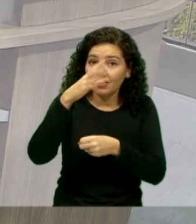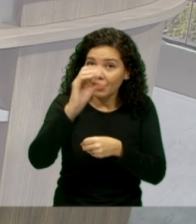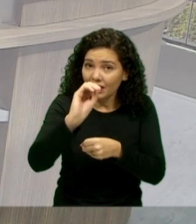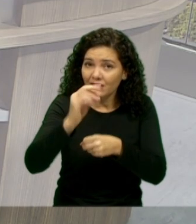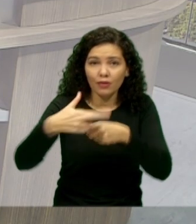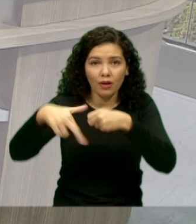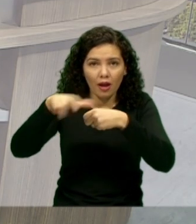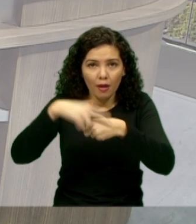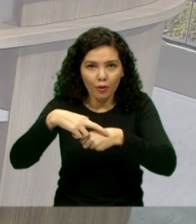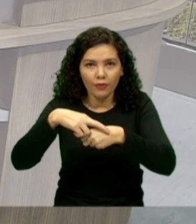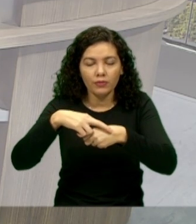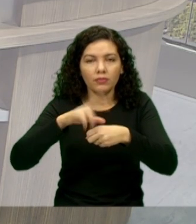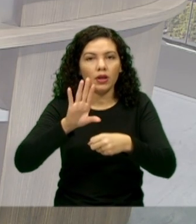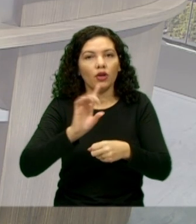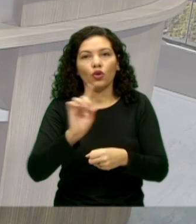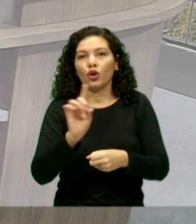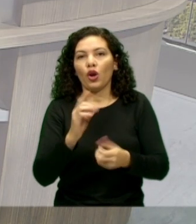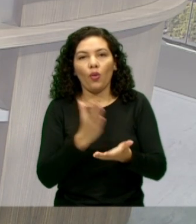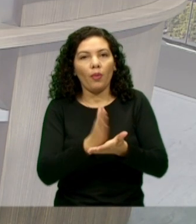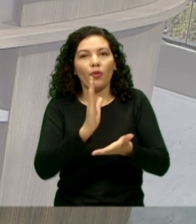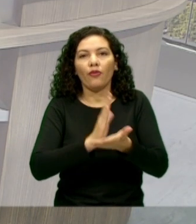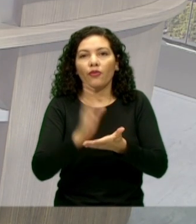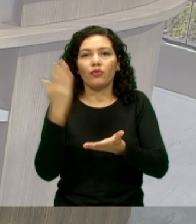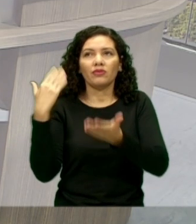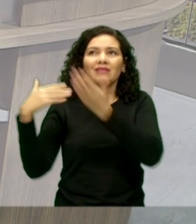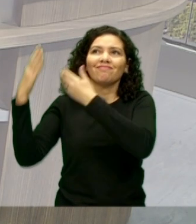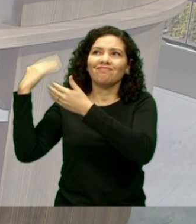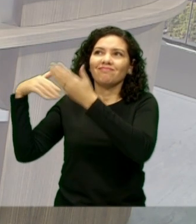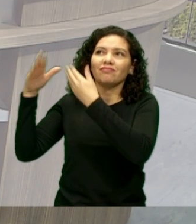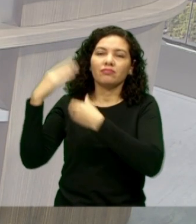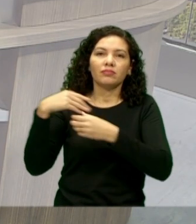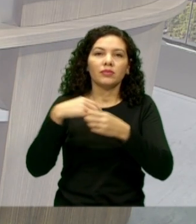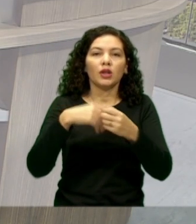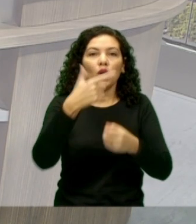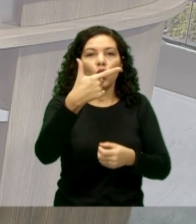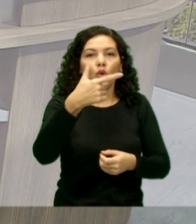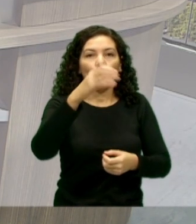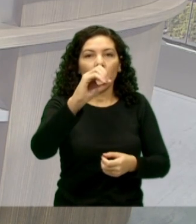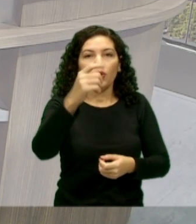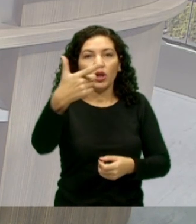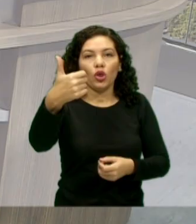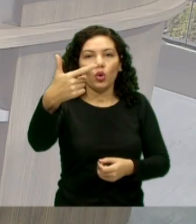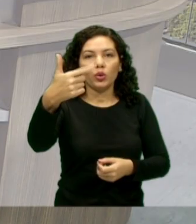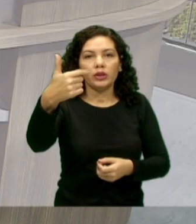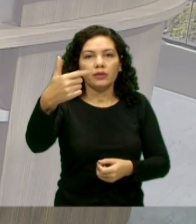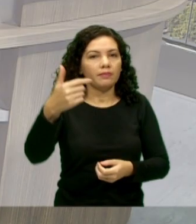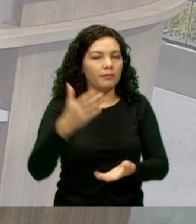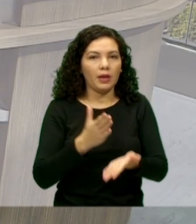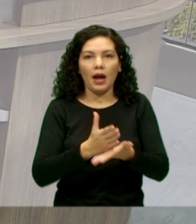nós não aprovamos desde, acho que 2012, que nós não aprovamos.